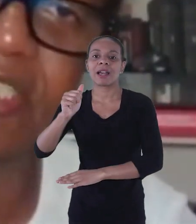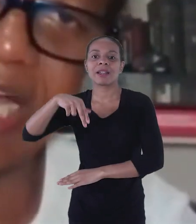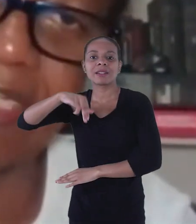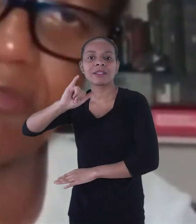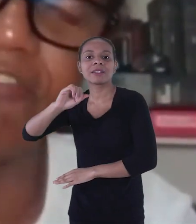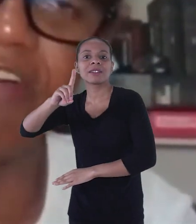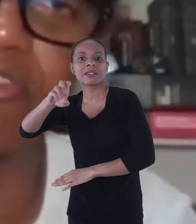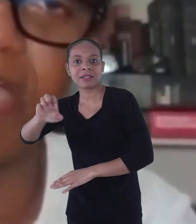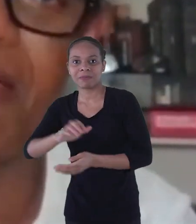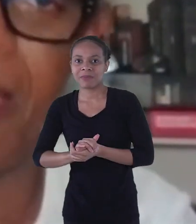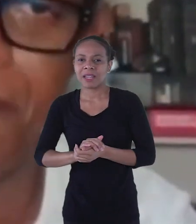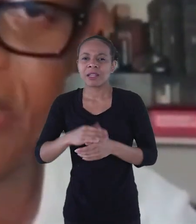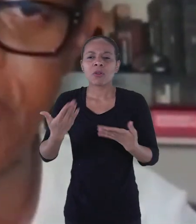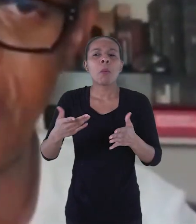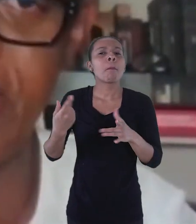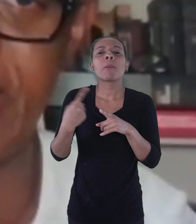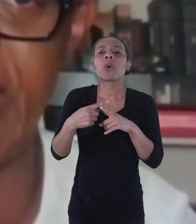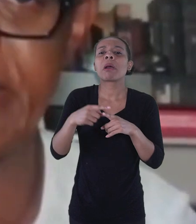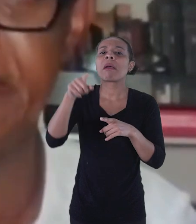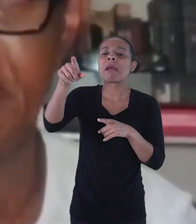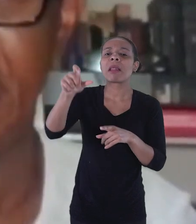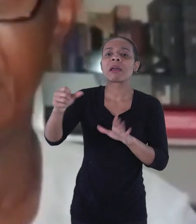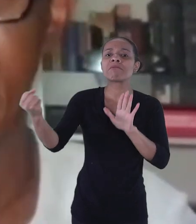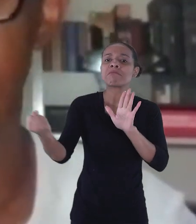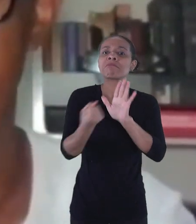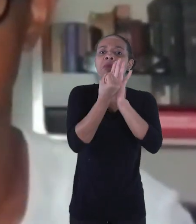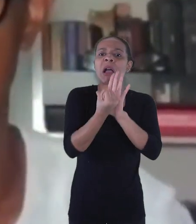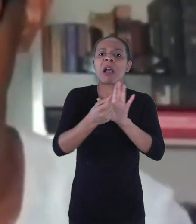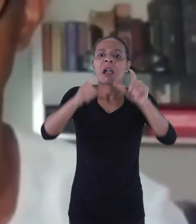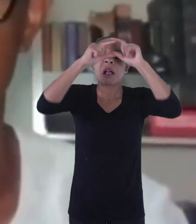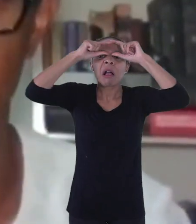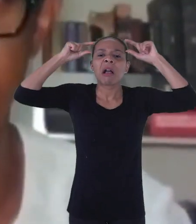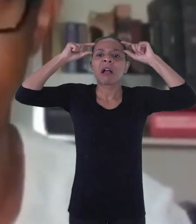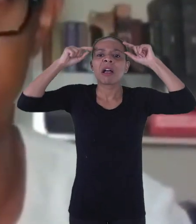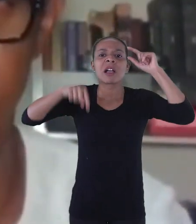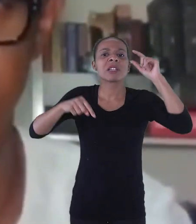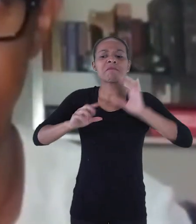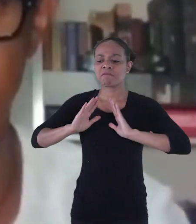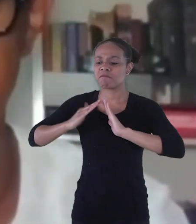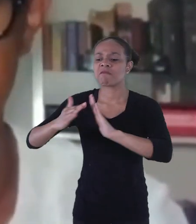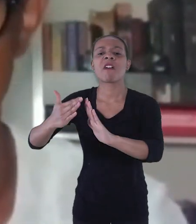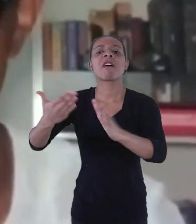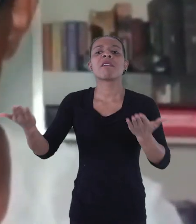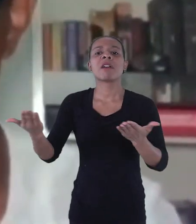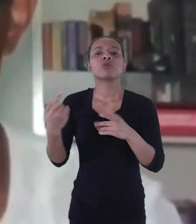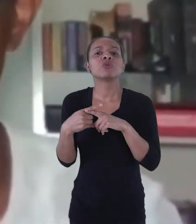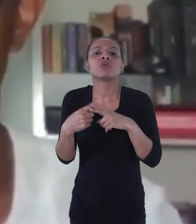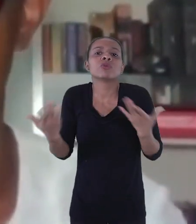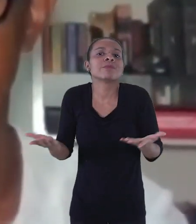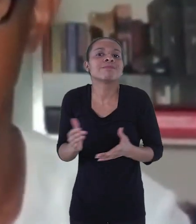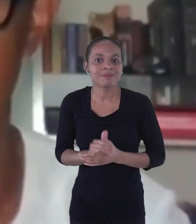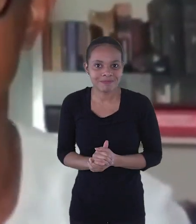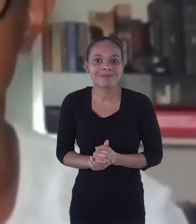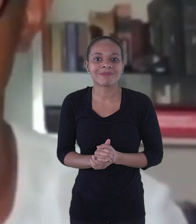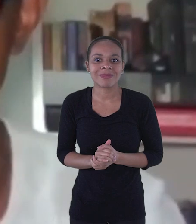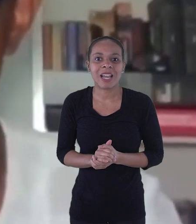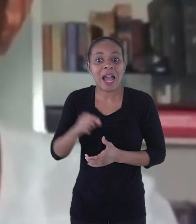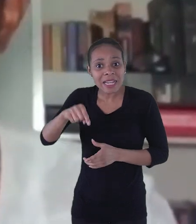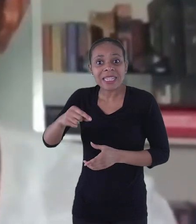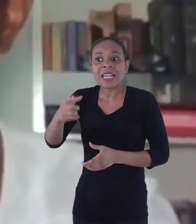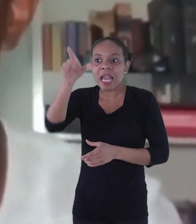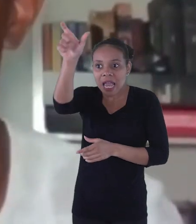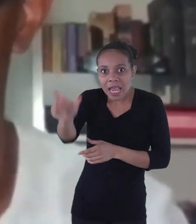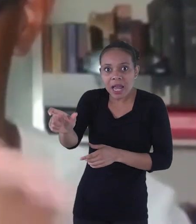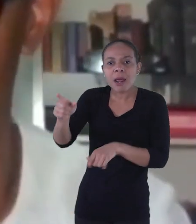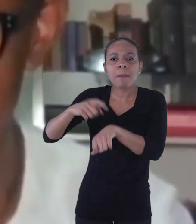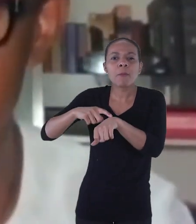com esse extrato apenas de favelada, até porque ela viveu de costas para a favela do Canindé, era de onde ela queria mais sair